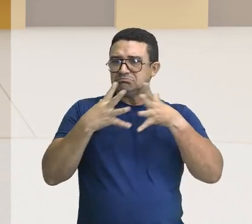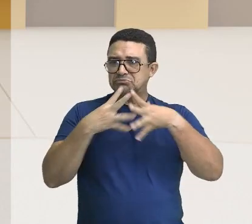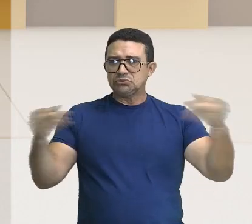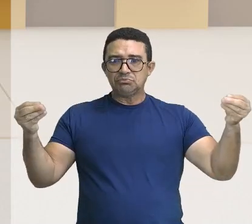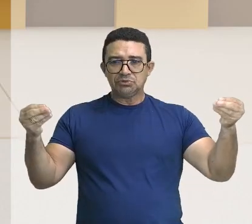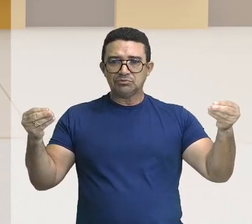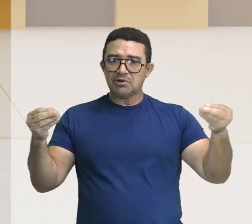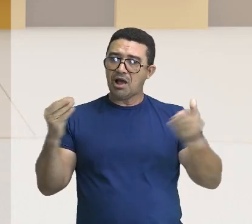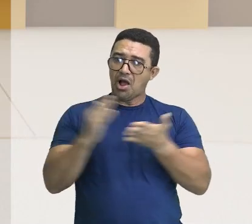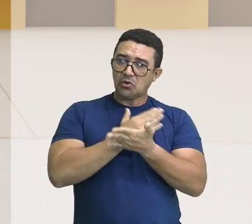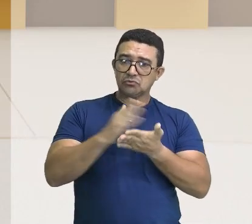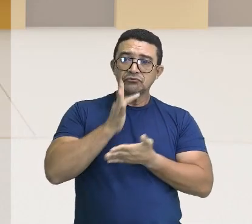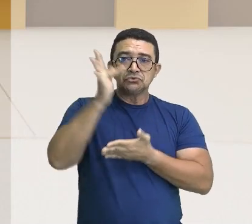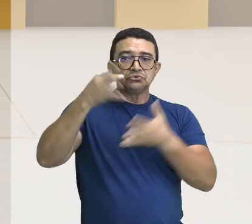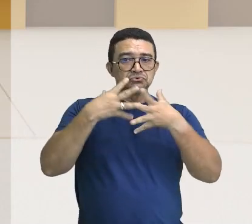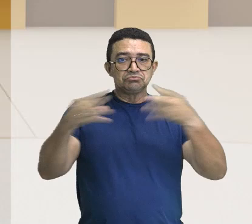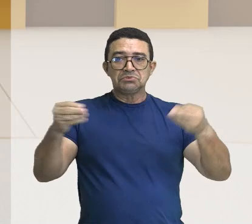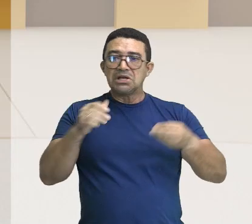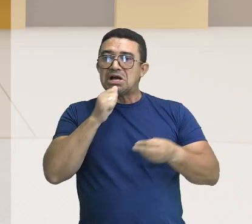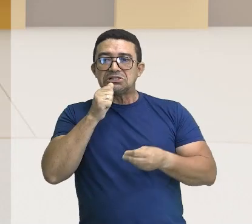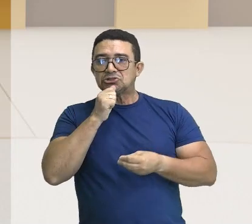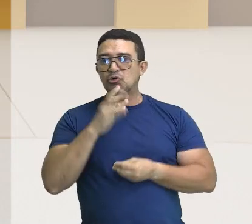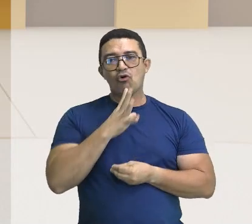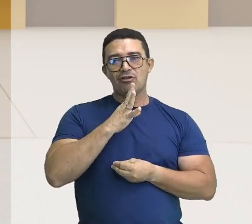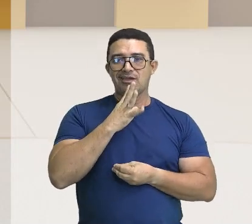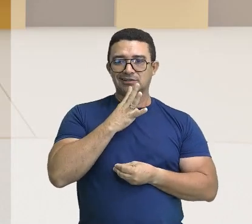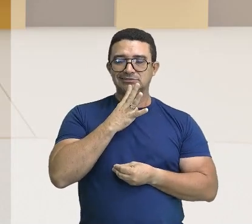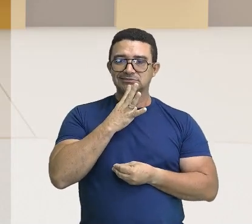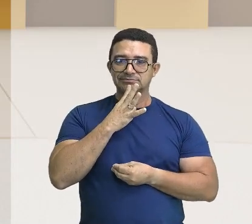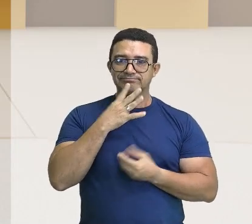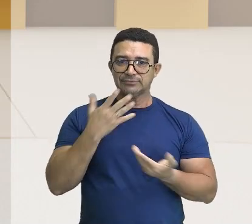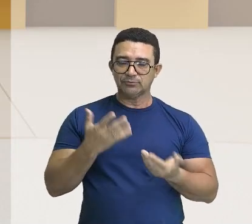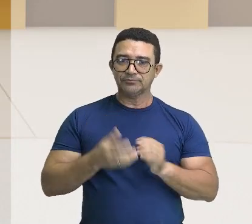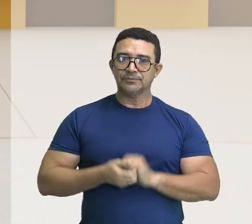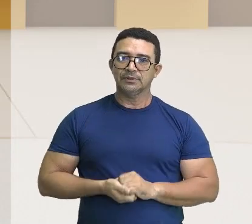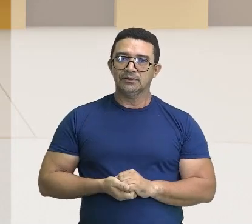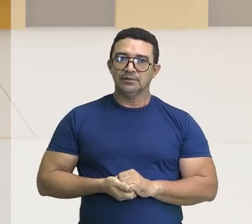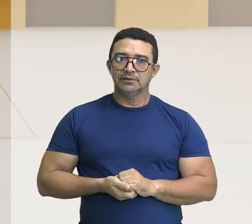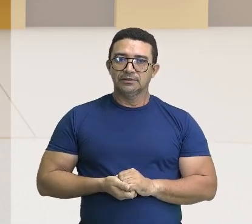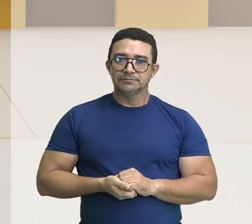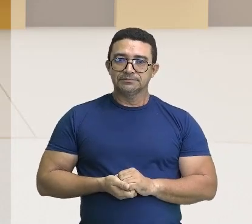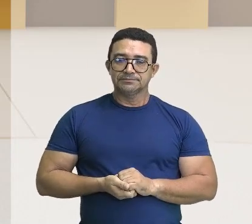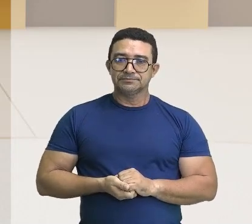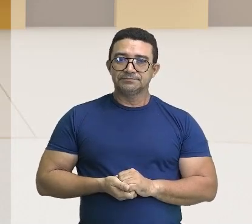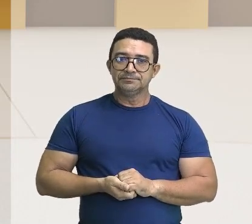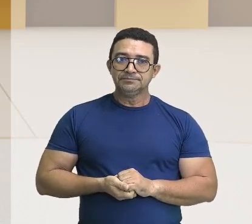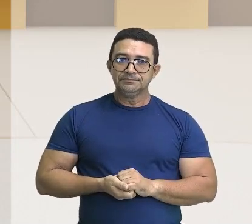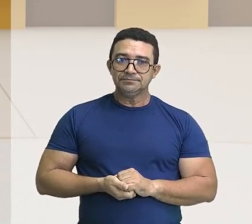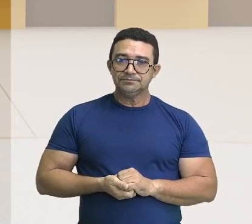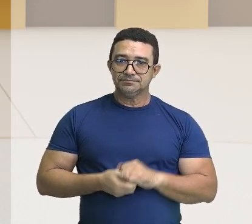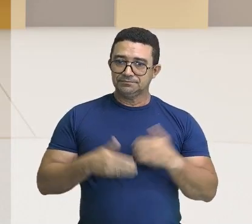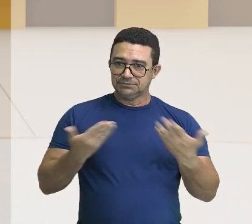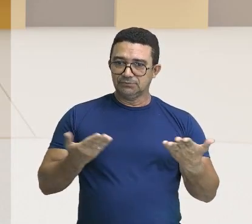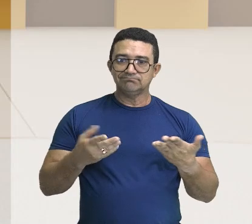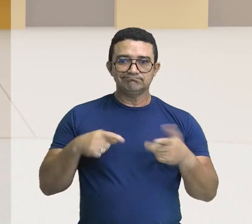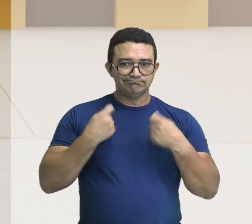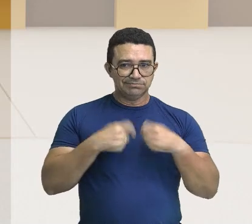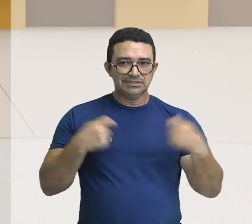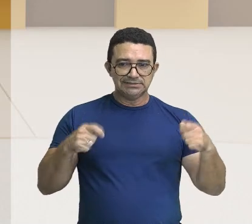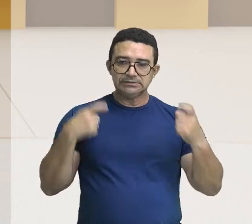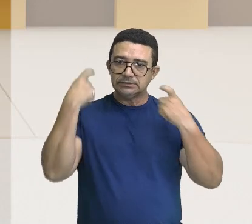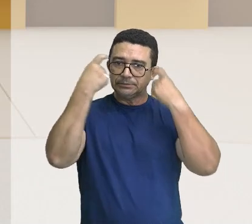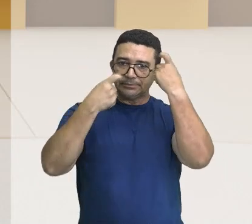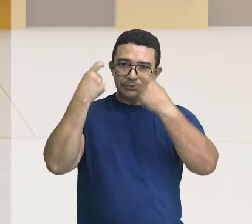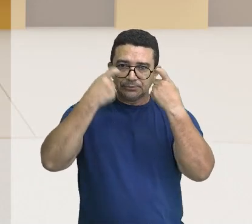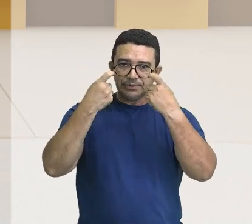alguns nem foram estudados ainda. Quanta coisa poderia ser, né, aprendida ainda. Temos que realmente se preocupar. Temos